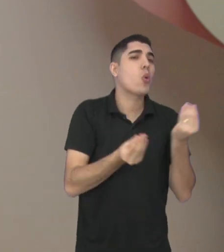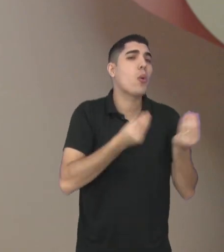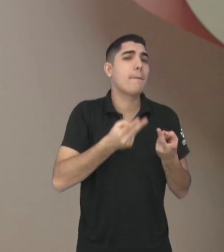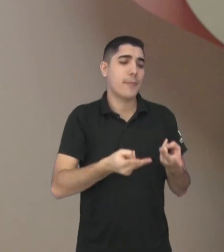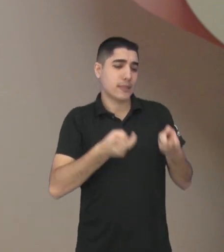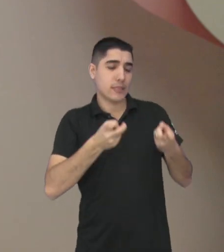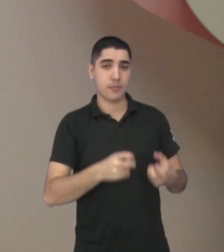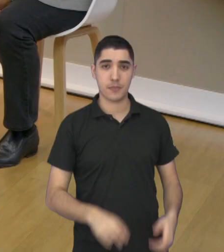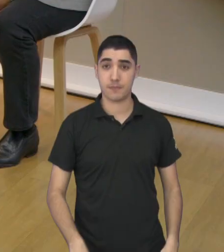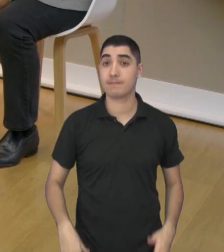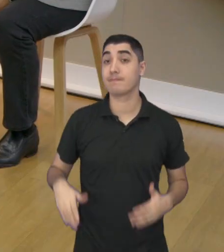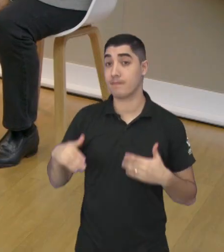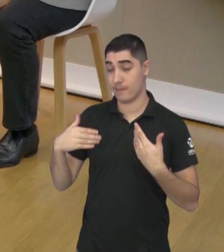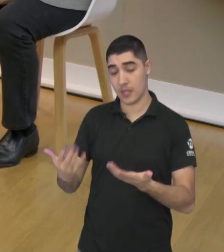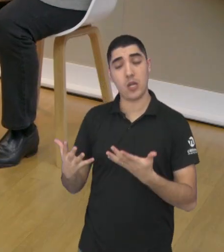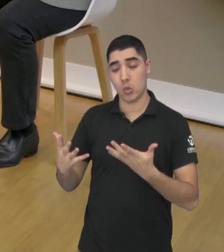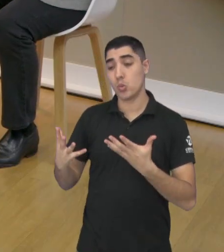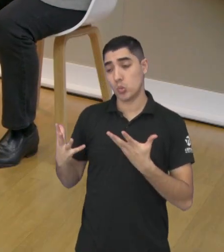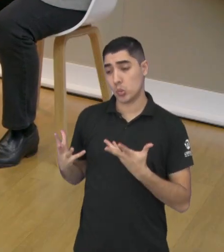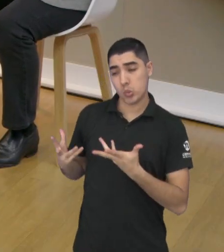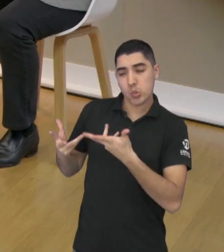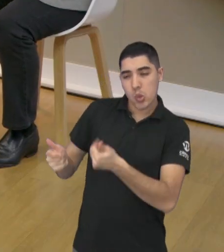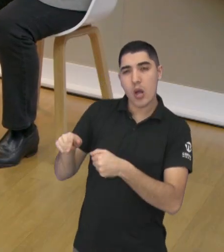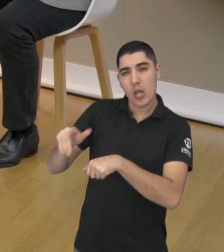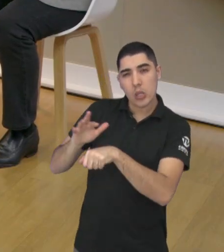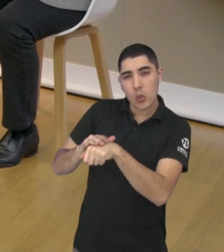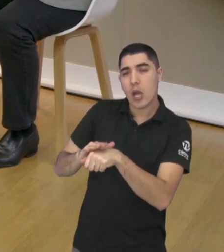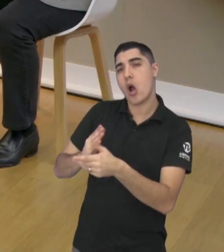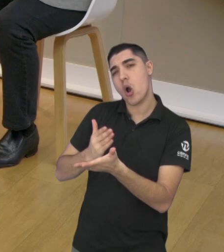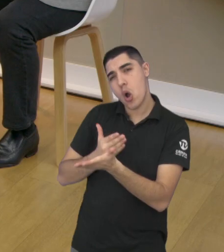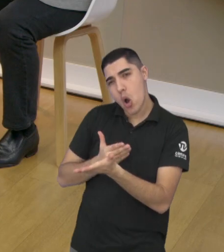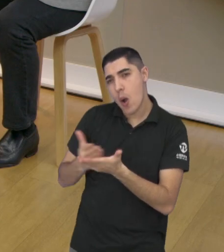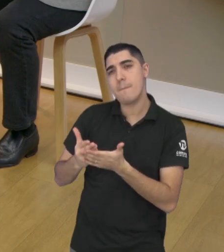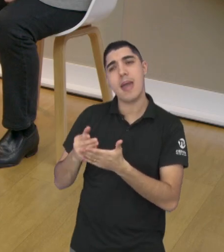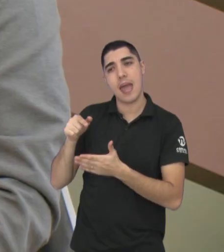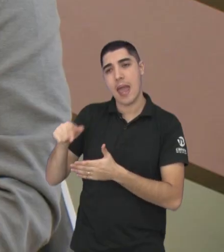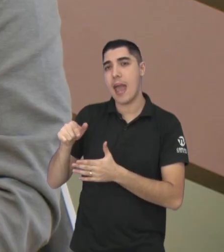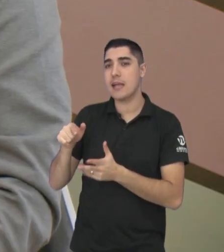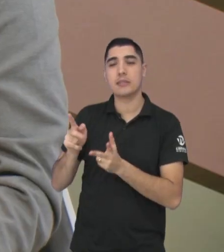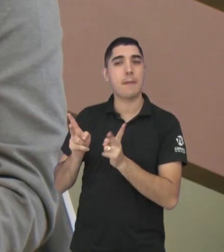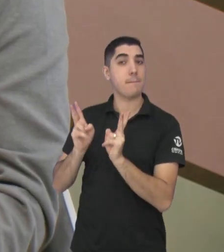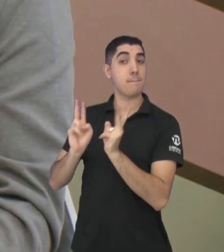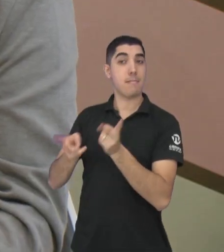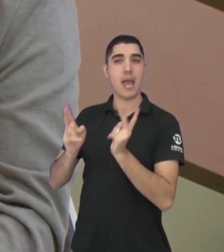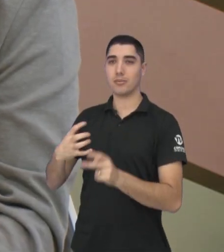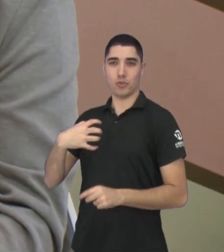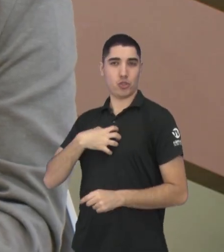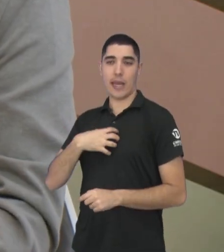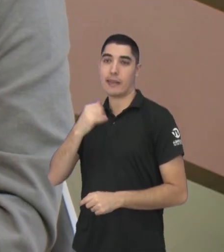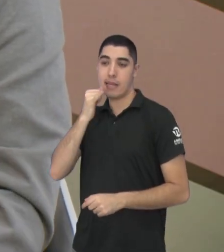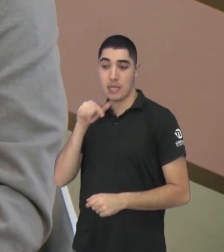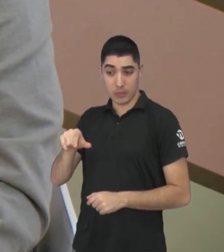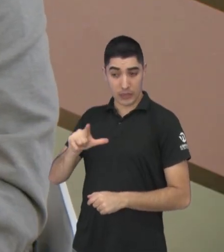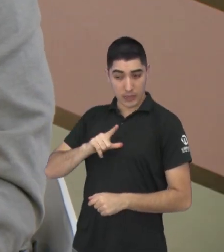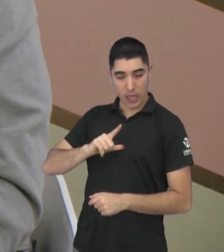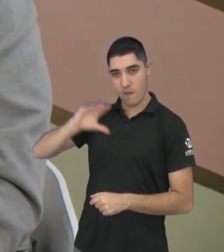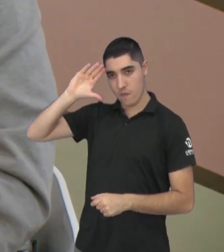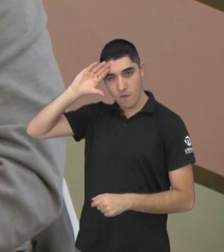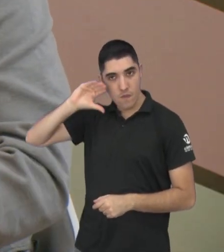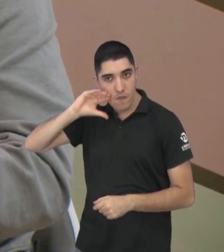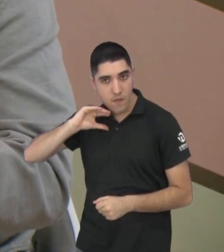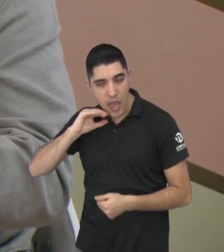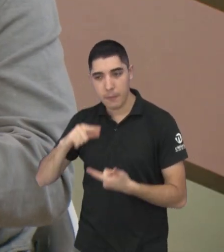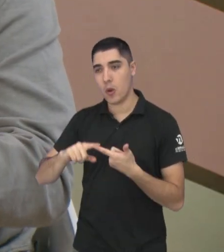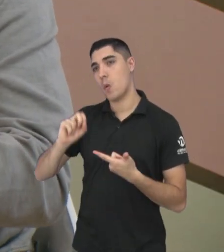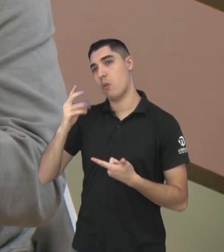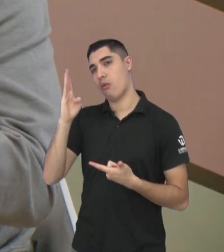inflamada? Todas as doenças começam aproximadamente com os mesmos sintomas. Aparece uma febre, um